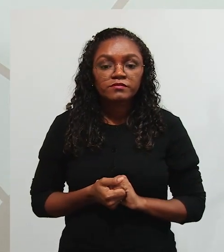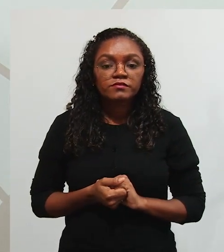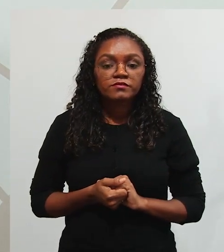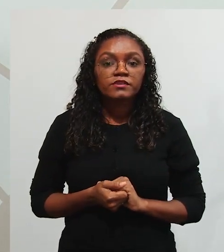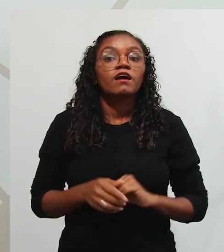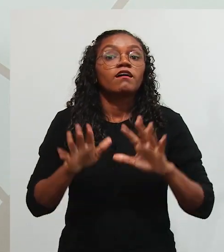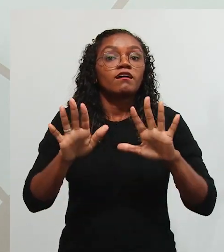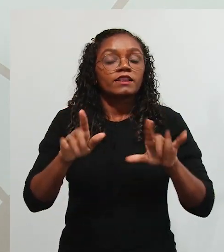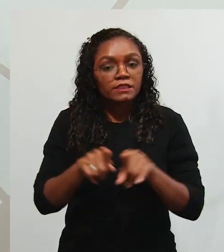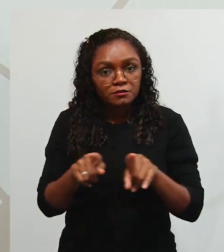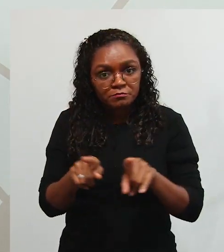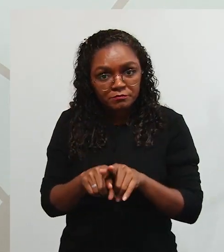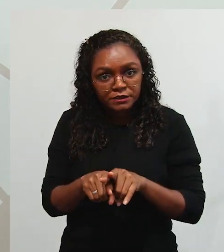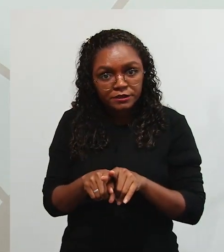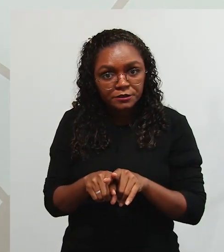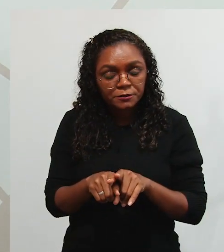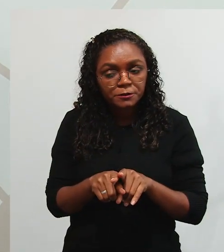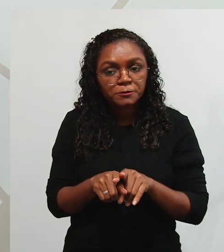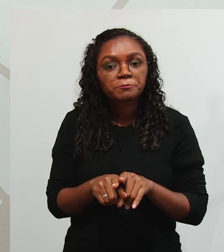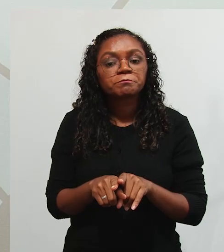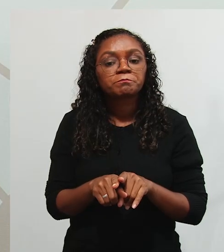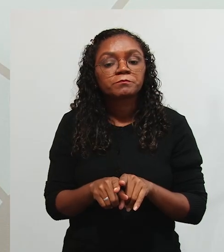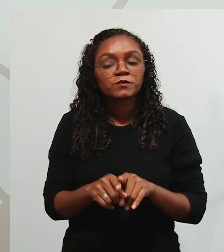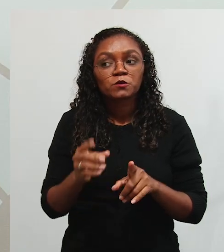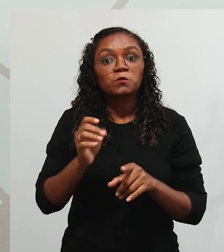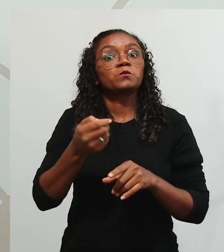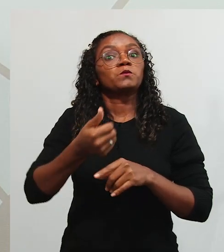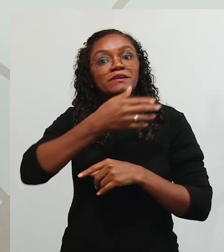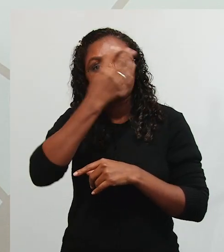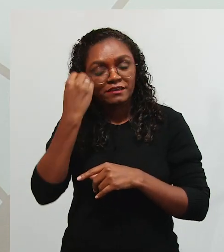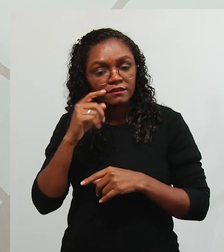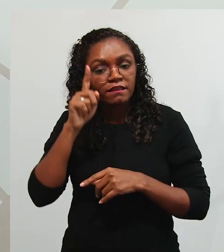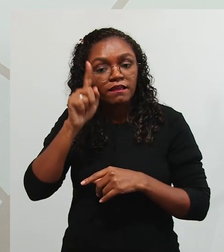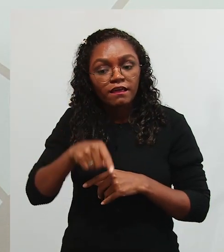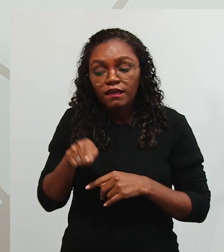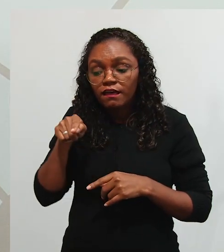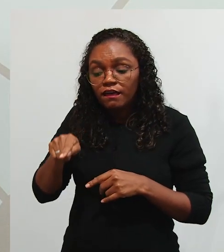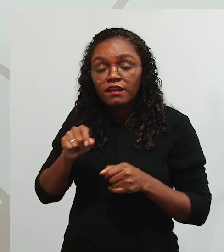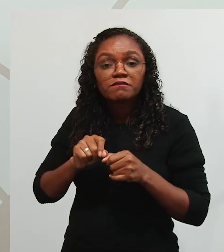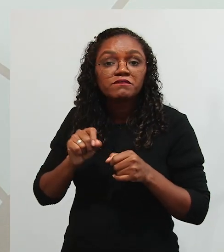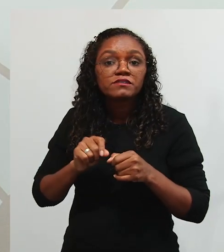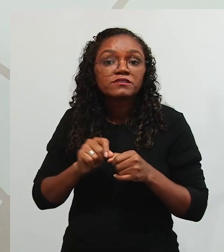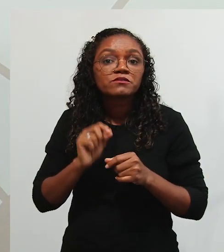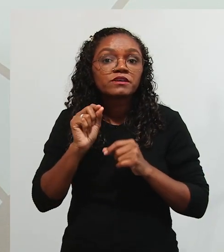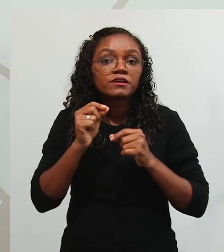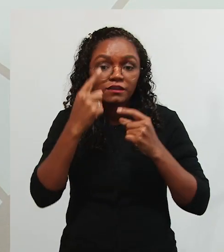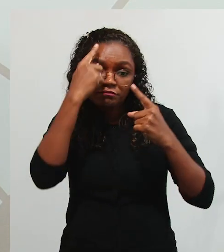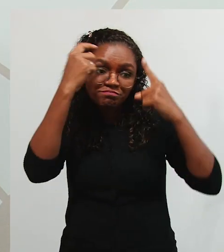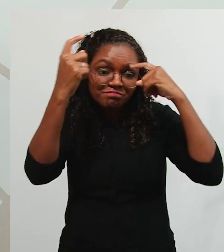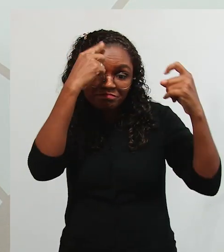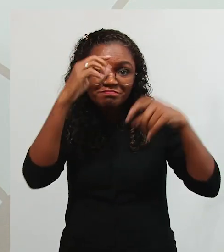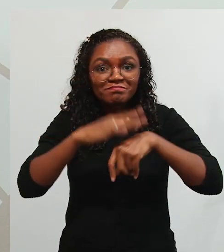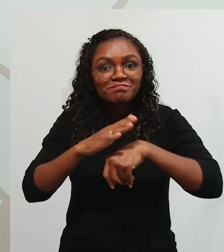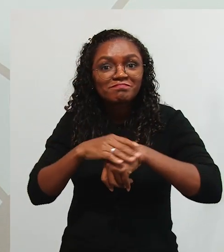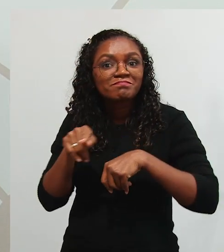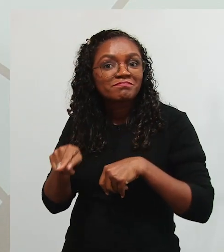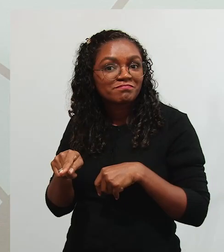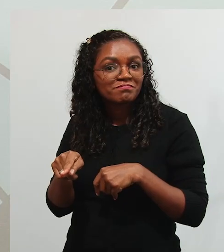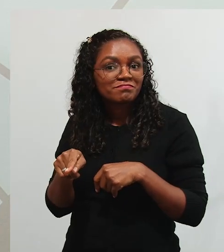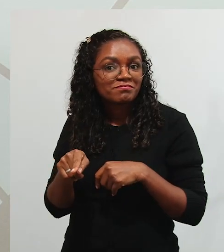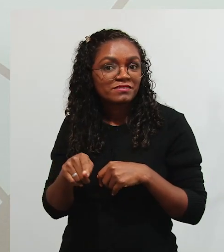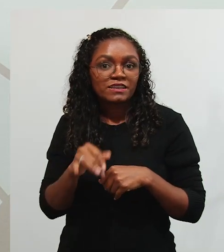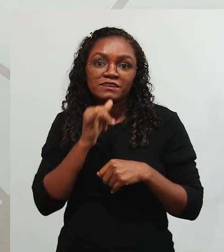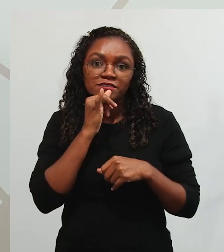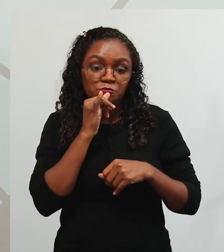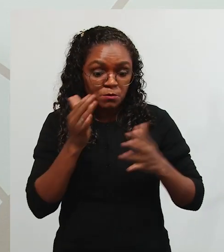E uma coisa muito importante que eu vim esquecendo é dela exercitar a criatividade. Ela